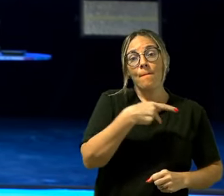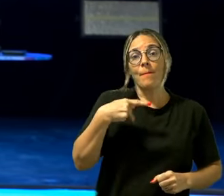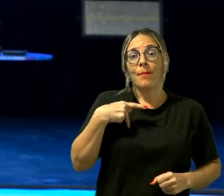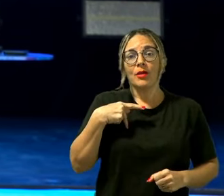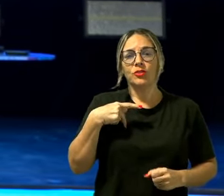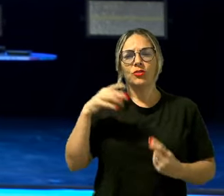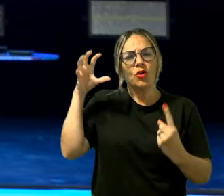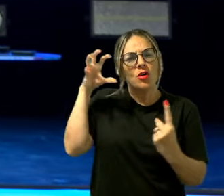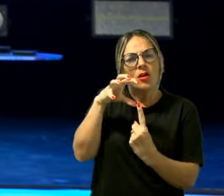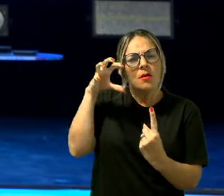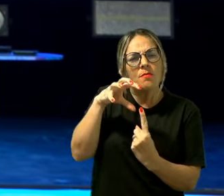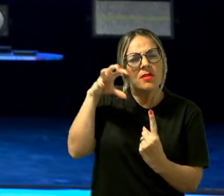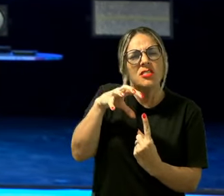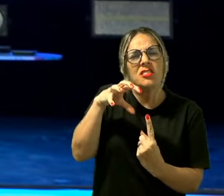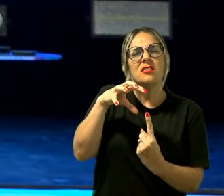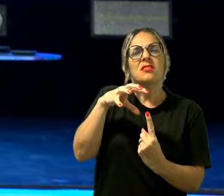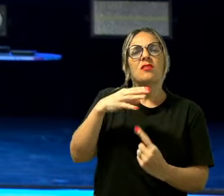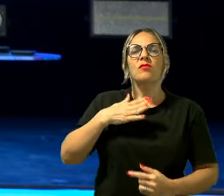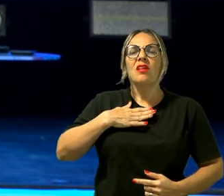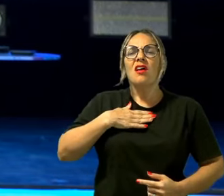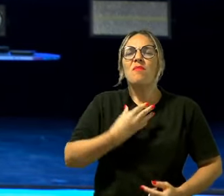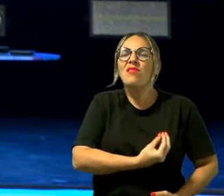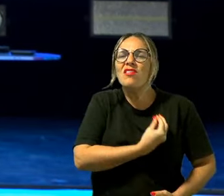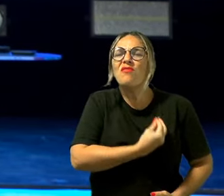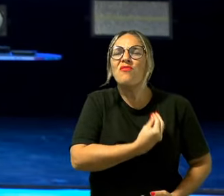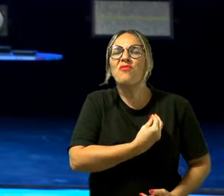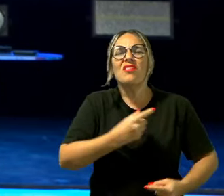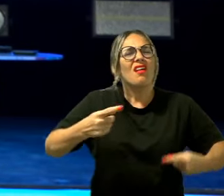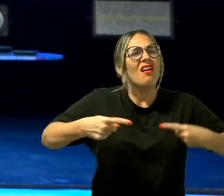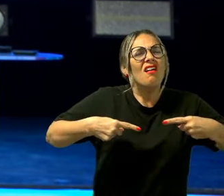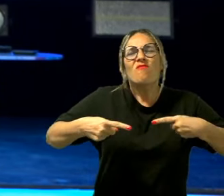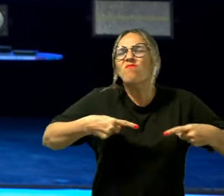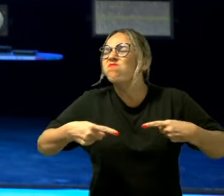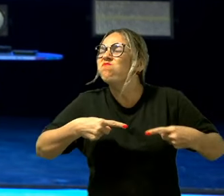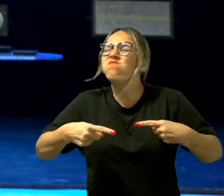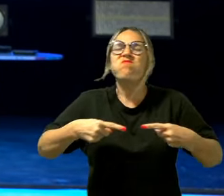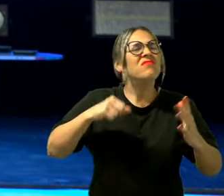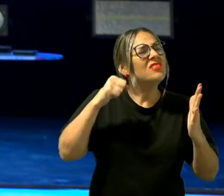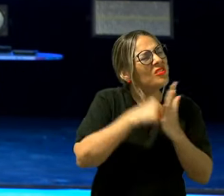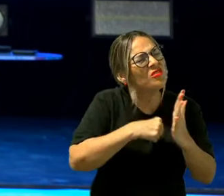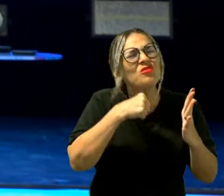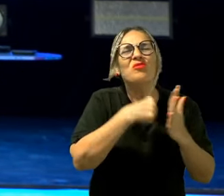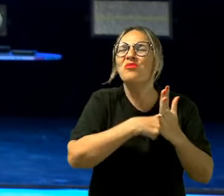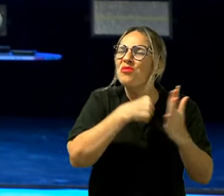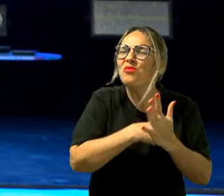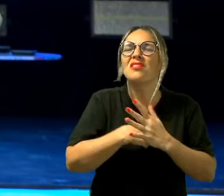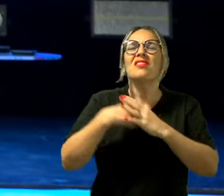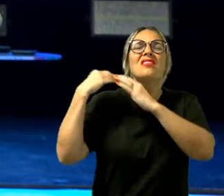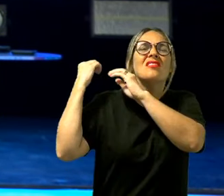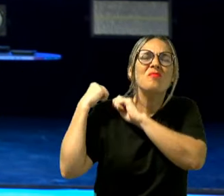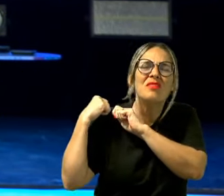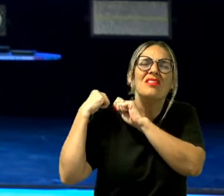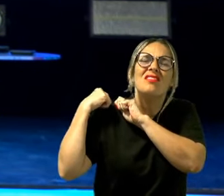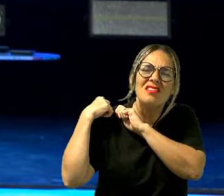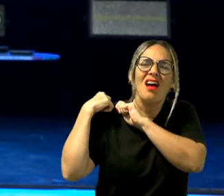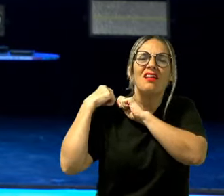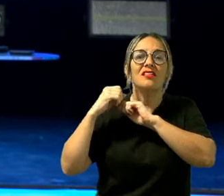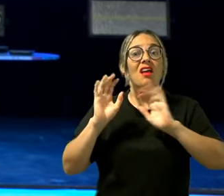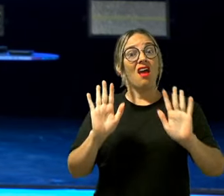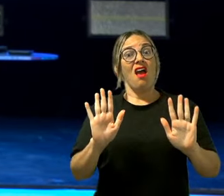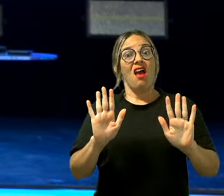na minha vida espiritual está aumentando. Parece que a luta está ficando cada vez mais intensa, mais pesada. Ei, meu lindo, é porque você está